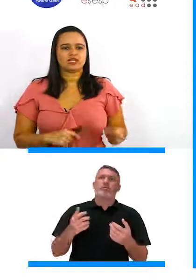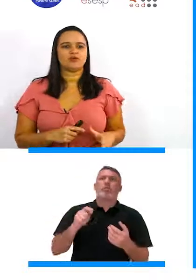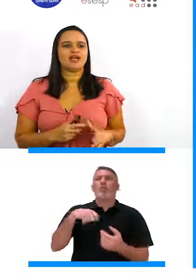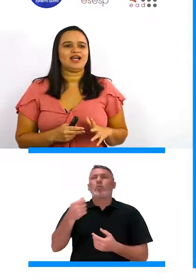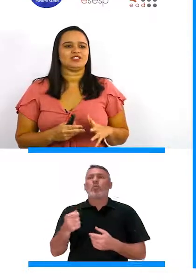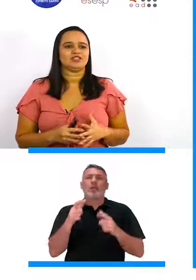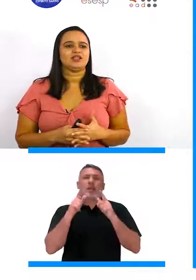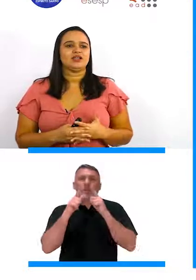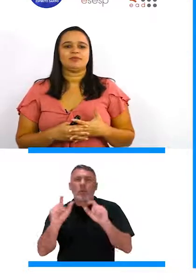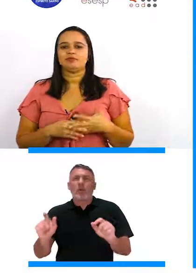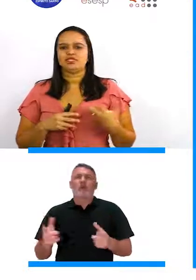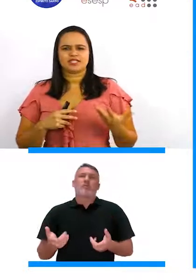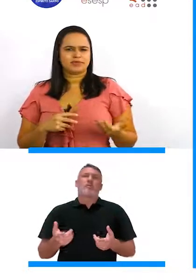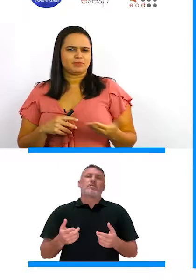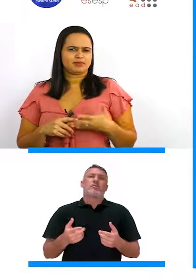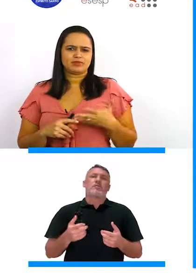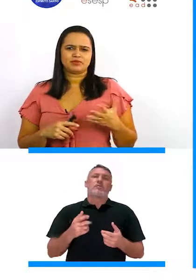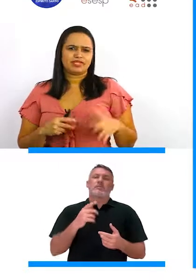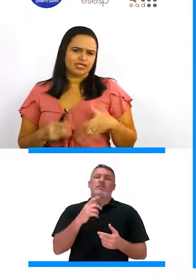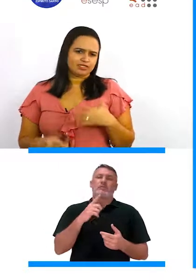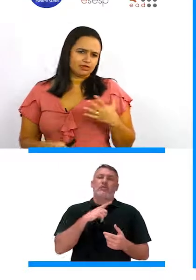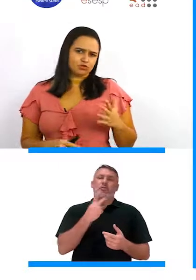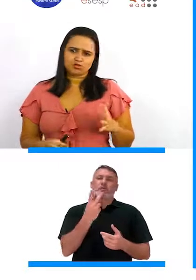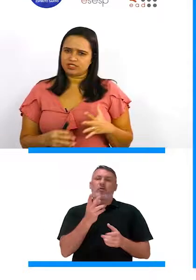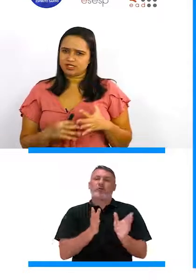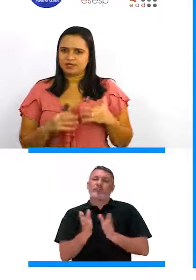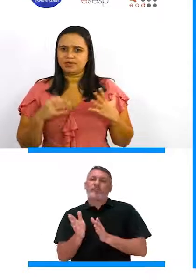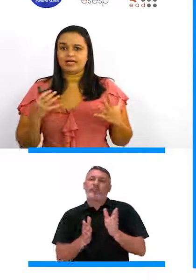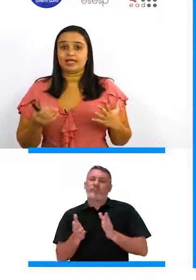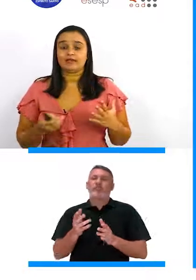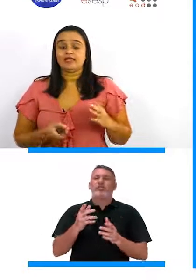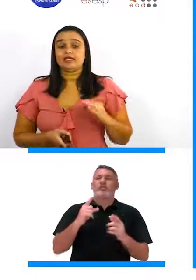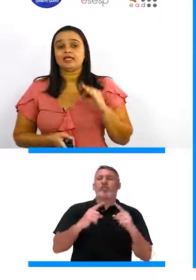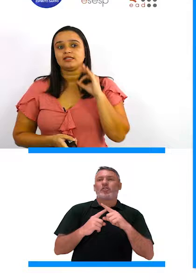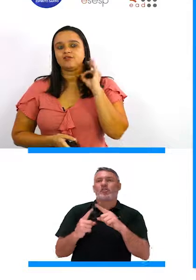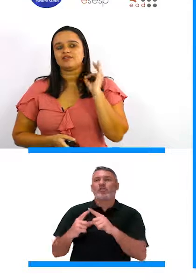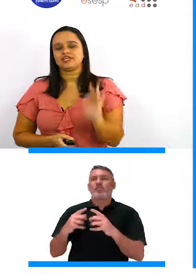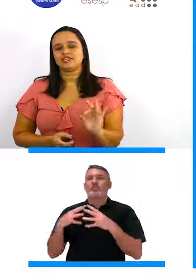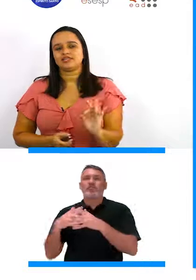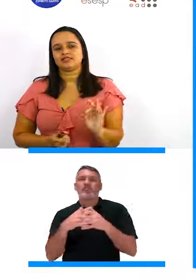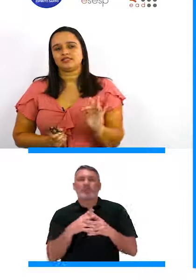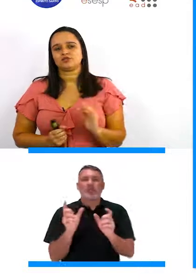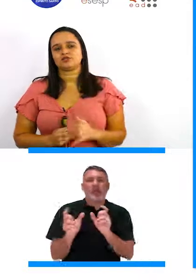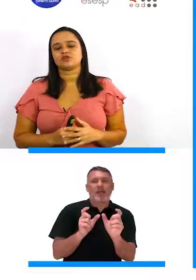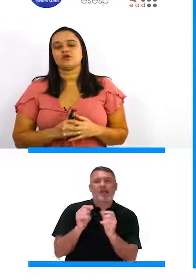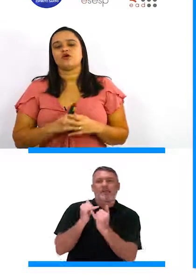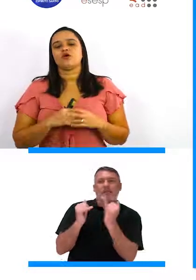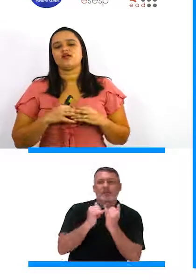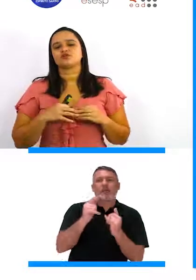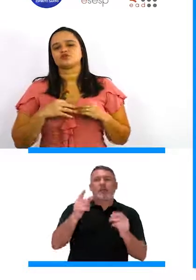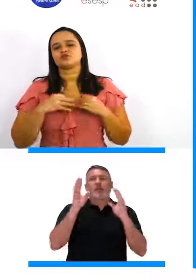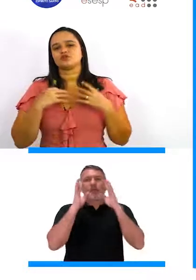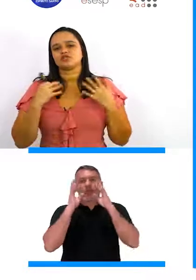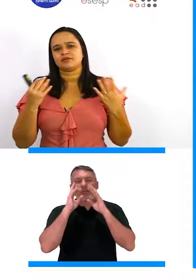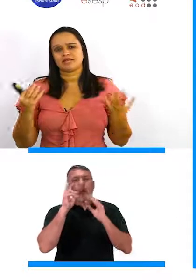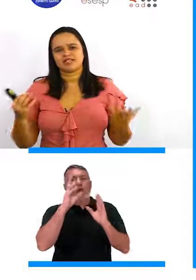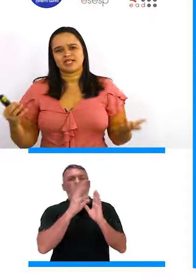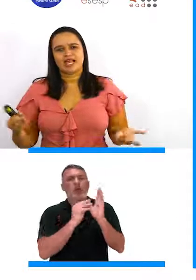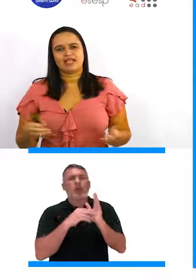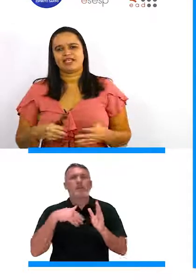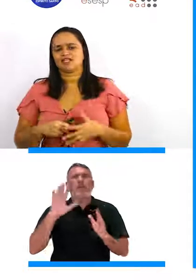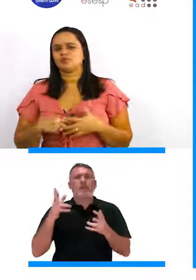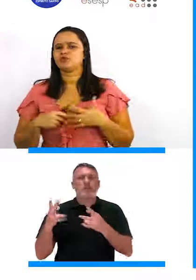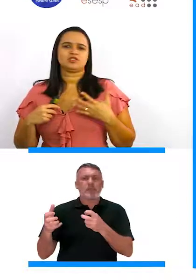funções da linguagem, polissemia, ambiguidade, são assuntos que sempre caem. Então, fiquem atentos, olhem os conteúdos que